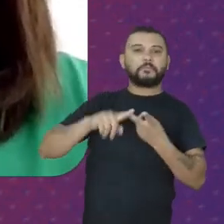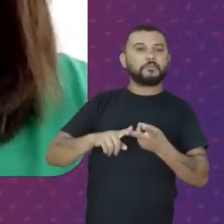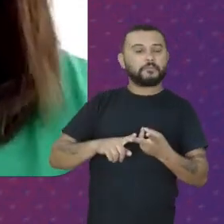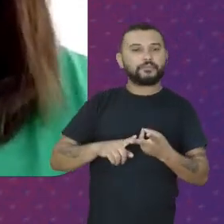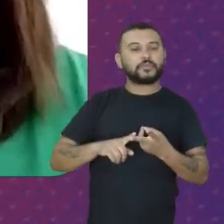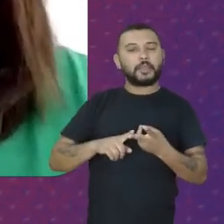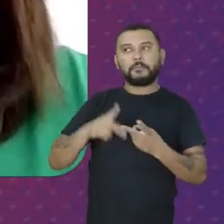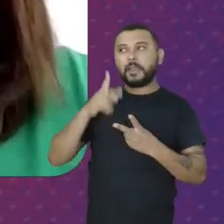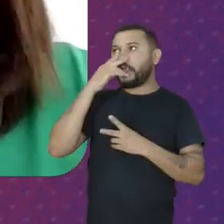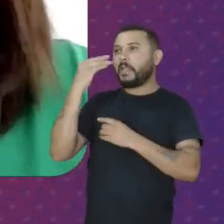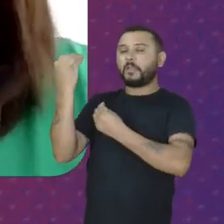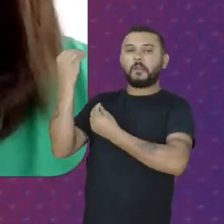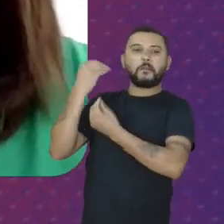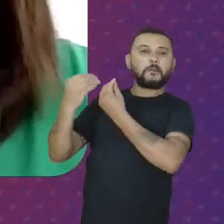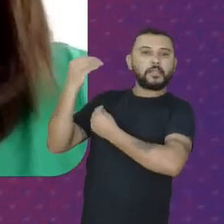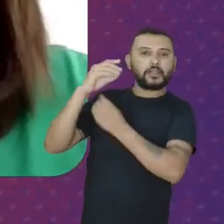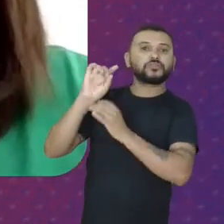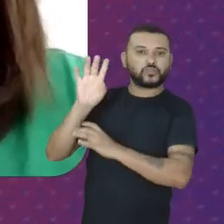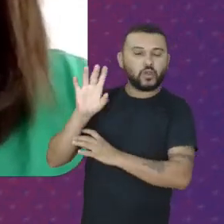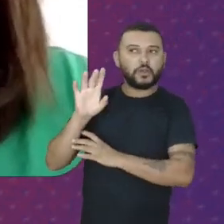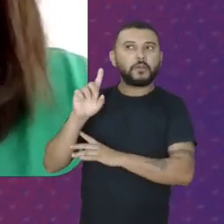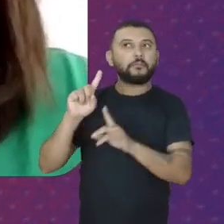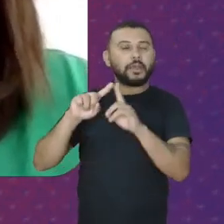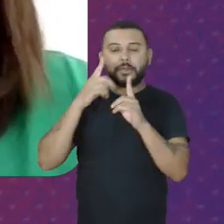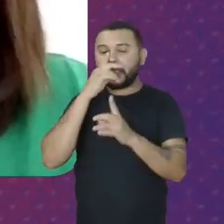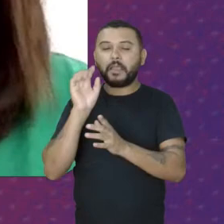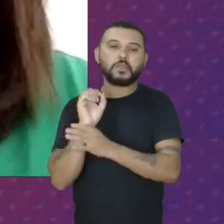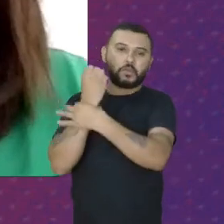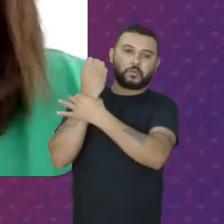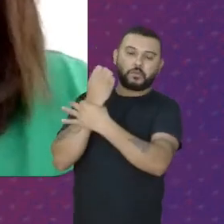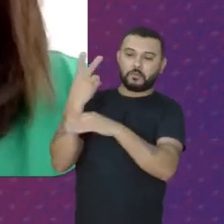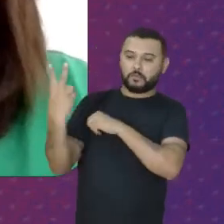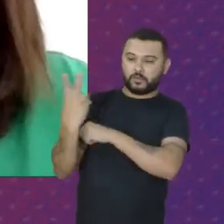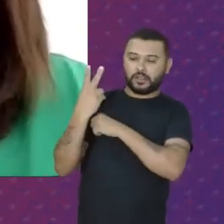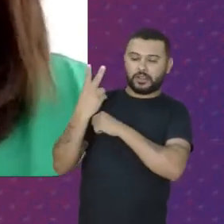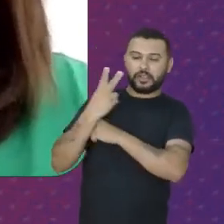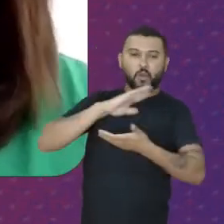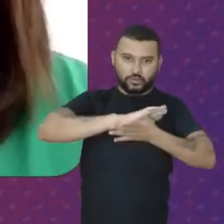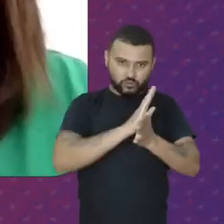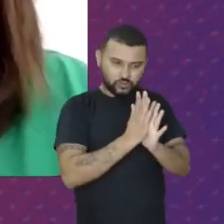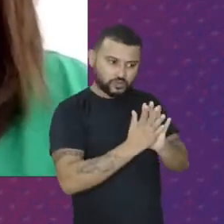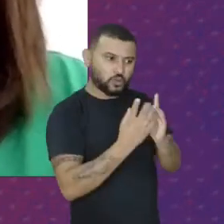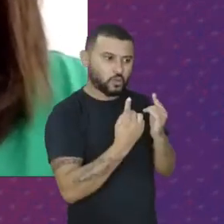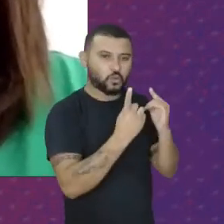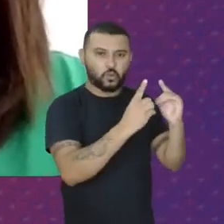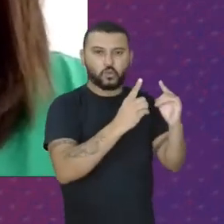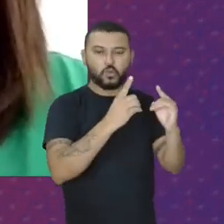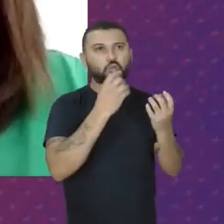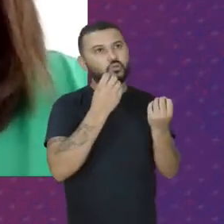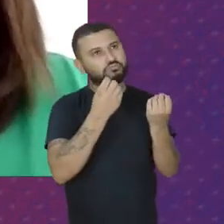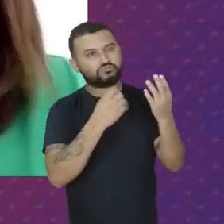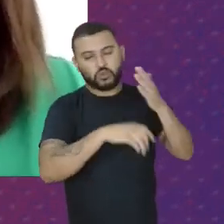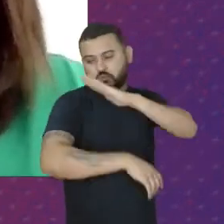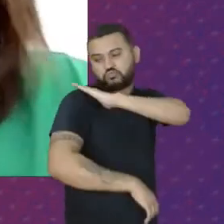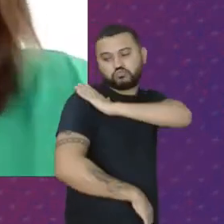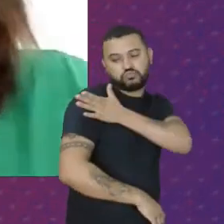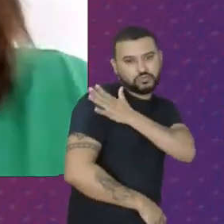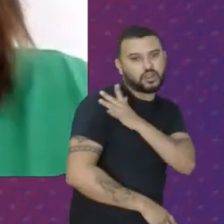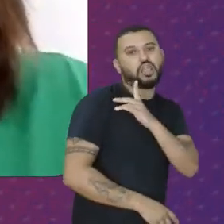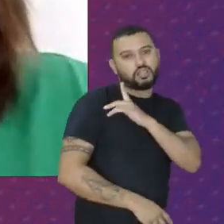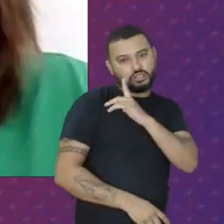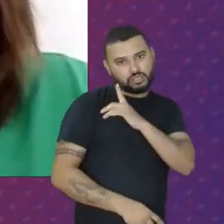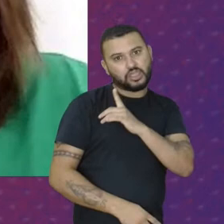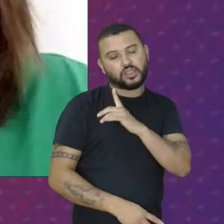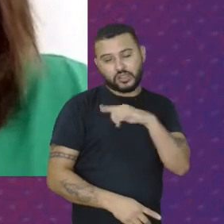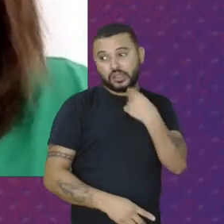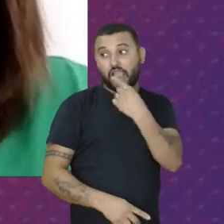um cuidado também, uma tentativa de proteger contra o preconceito, contra a discriminação, e muitas